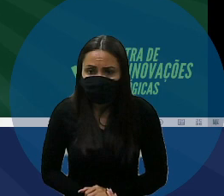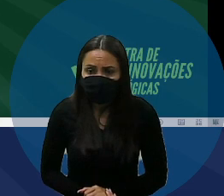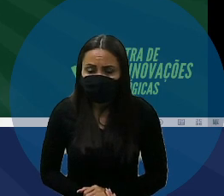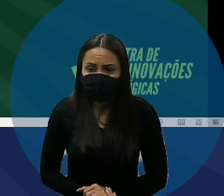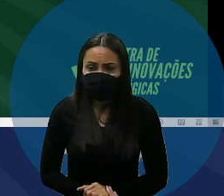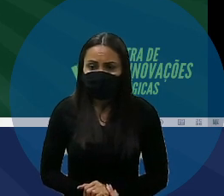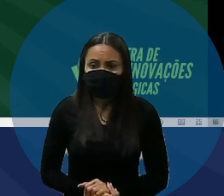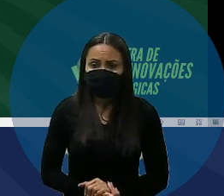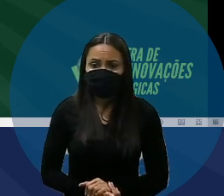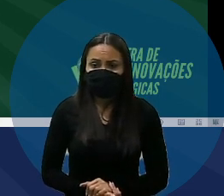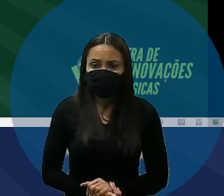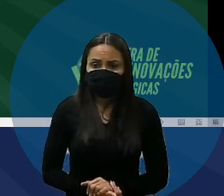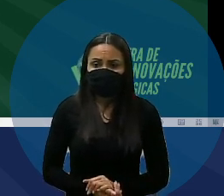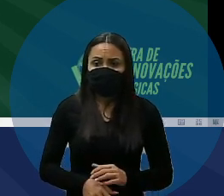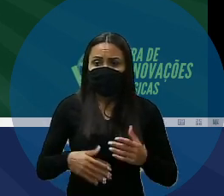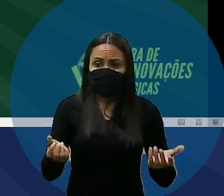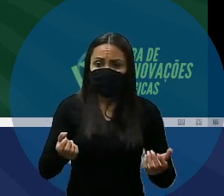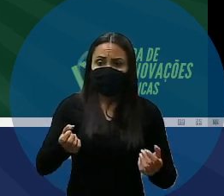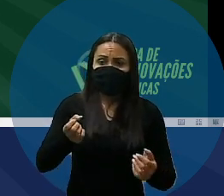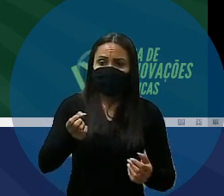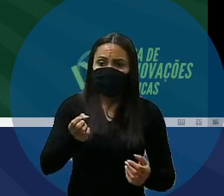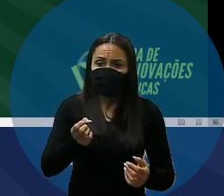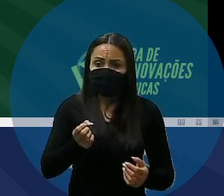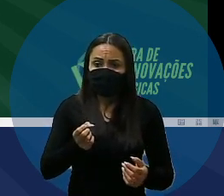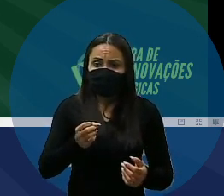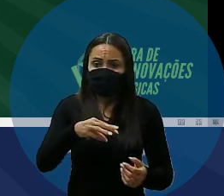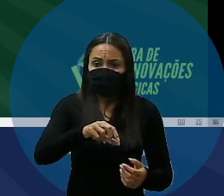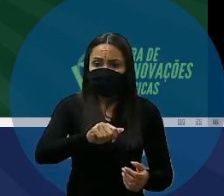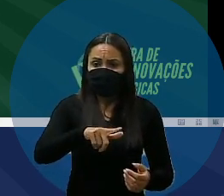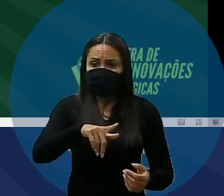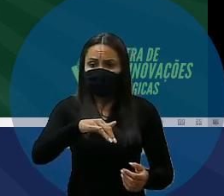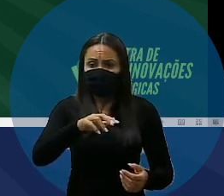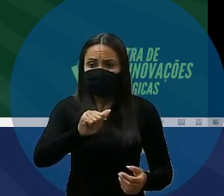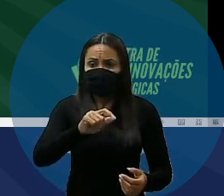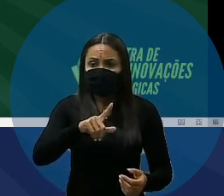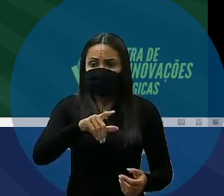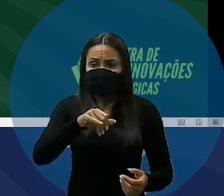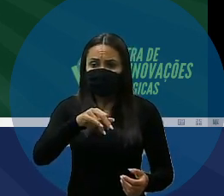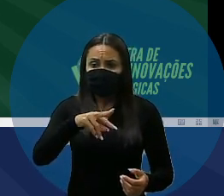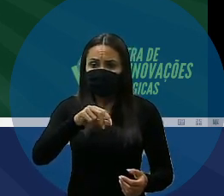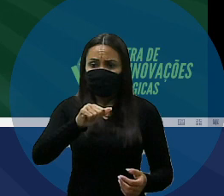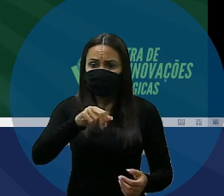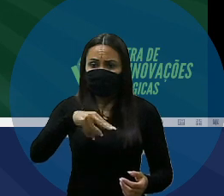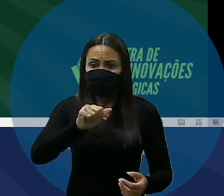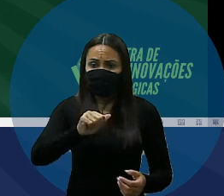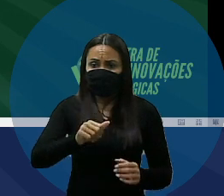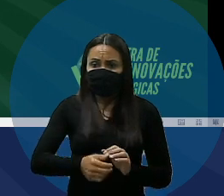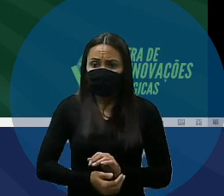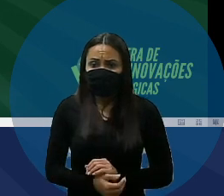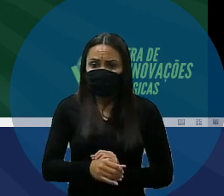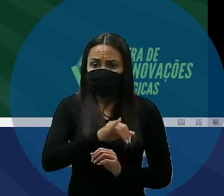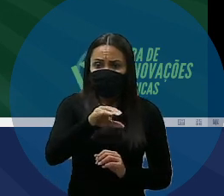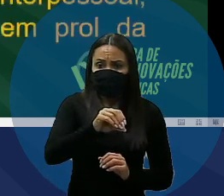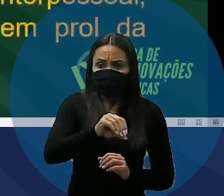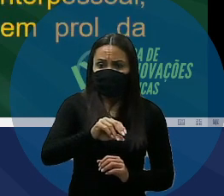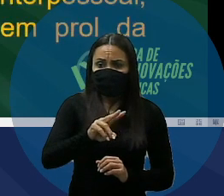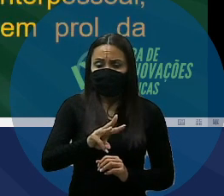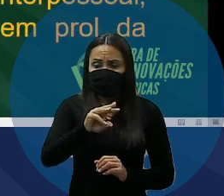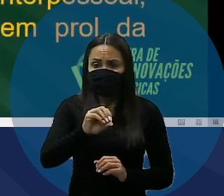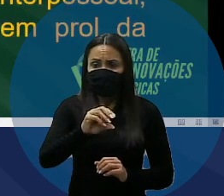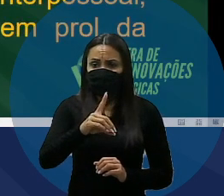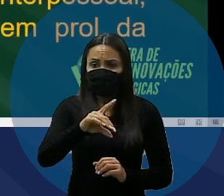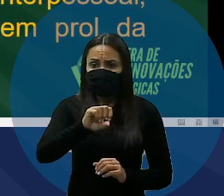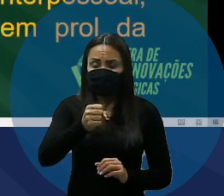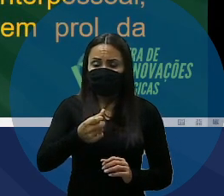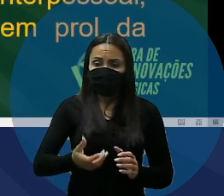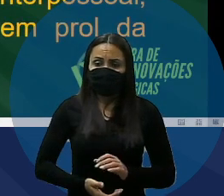José Wandes Leandro Silva, Maria Liliana Ferreira da Silva e Nanildo Cândido da Silva.